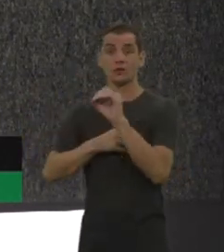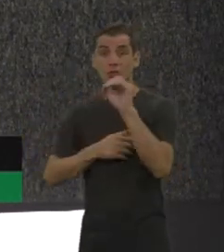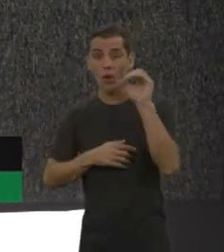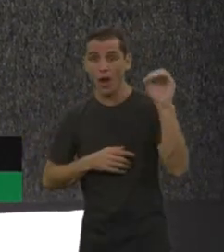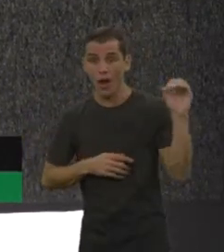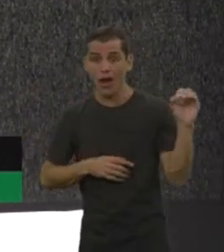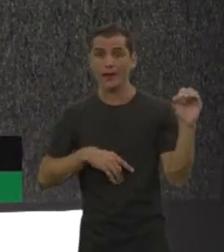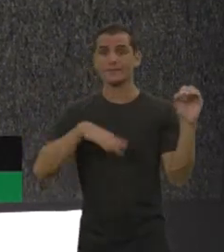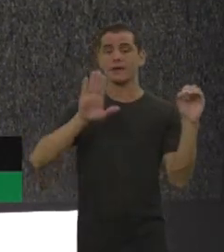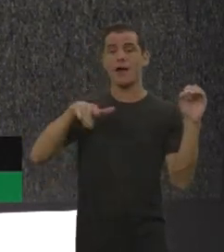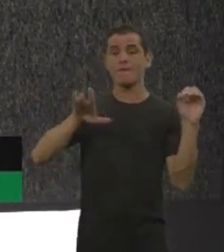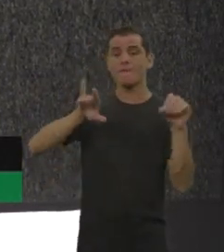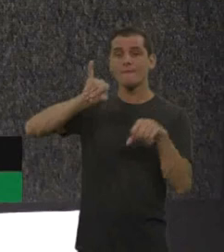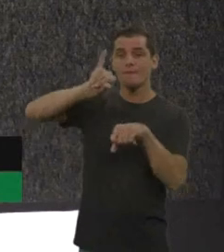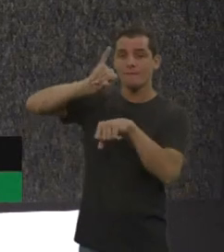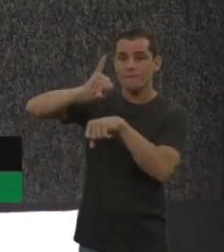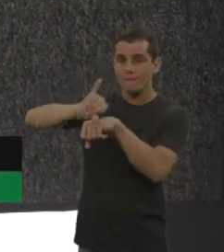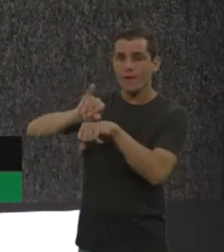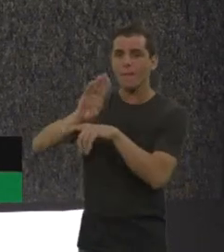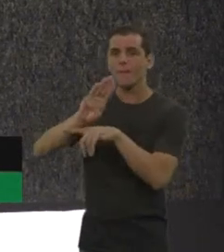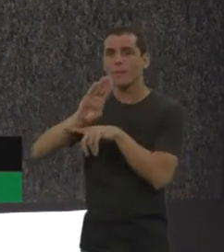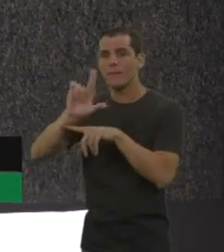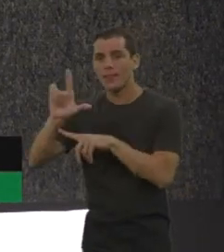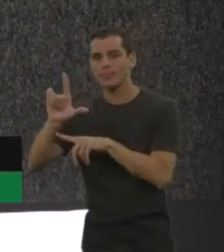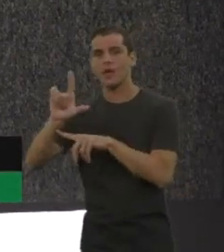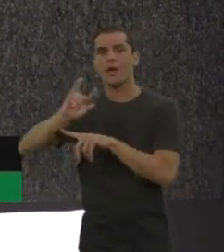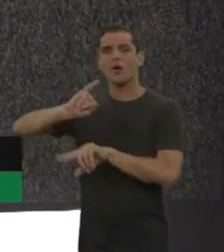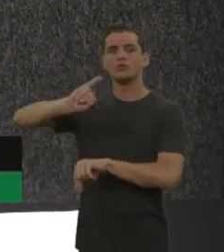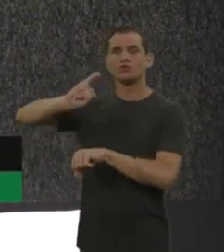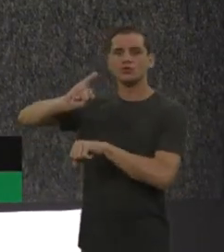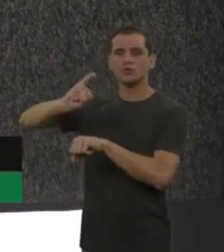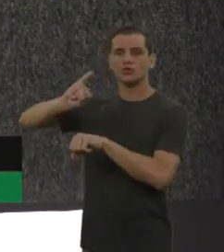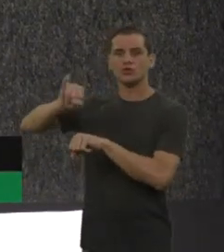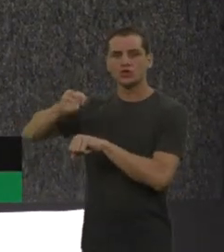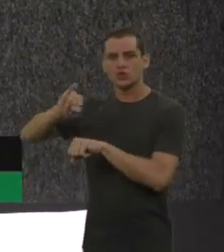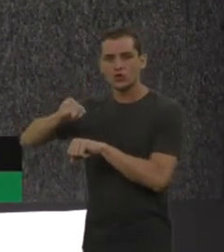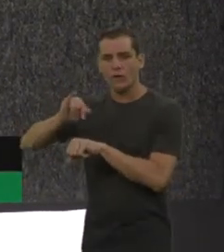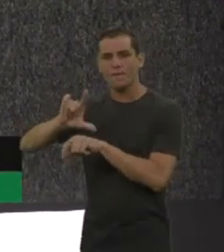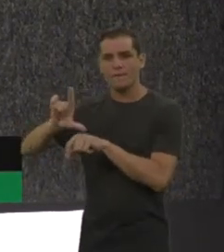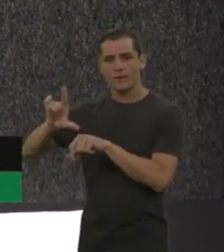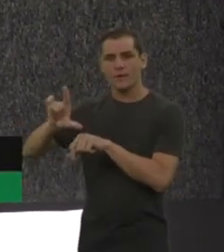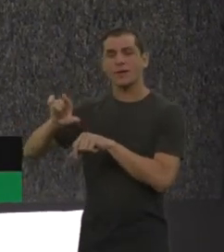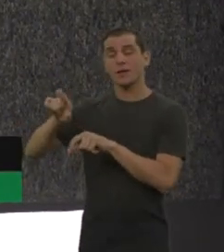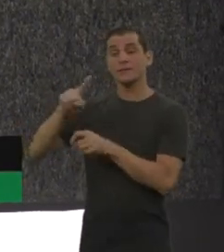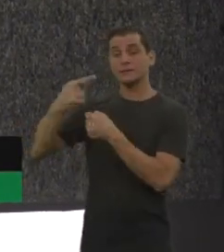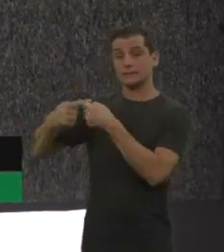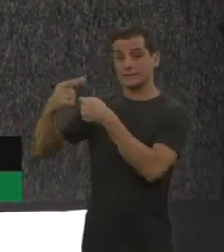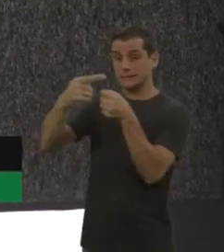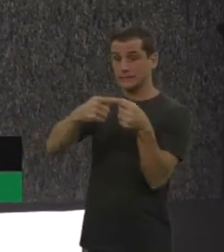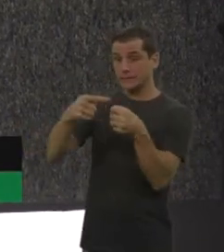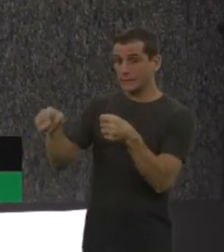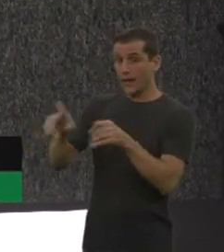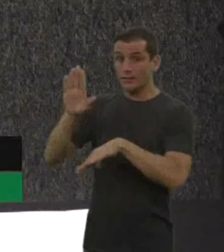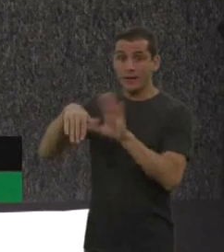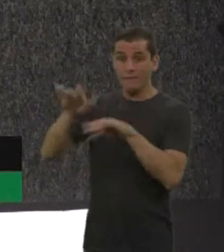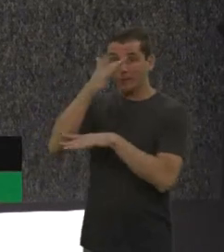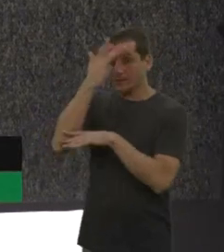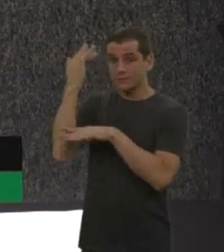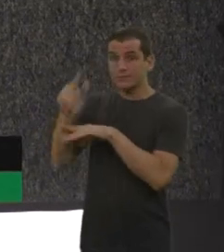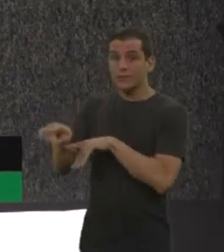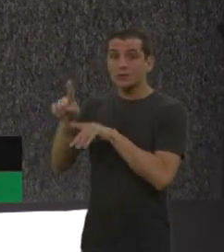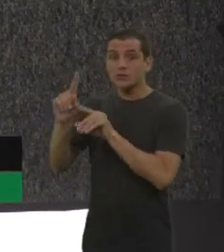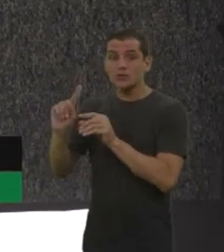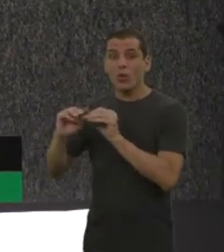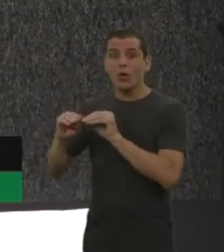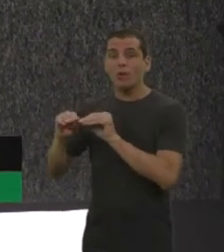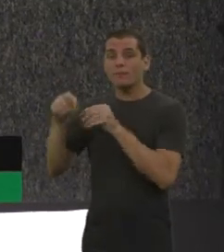do Estado, em Blumenau, Joinville, em algum desses locais onde que, né, que o desenvolvimento científico